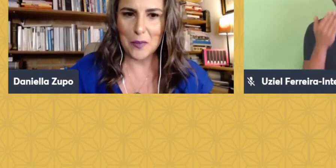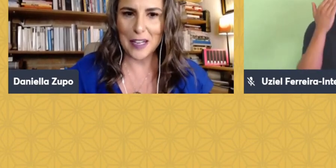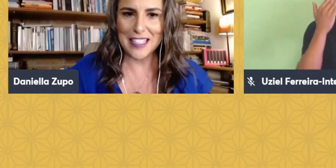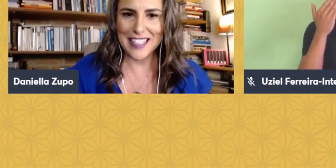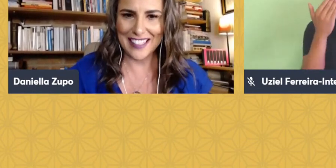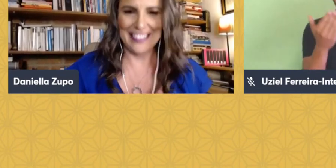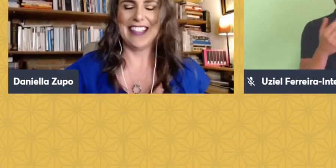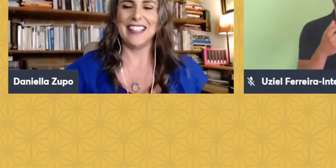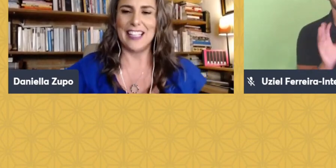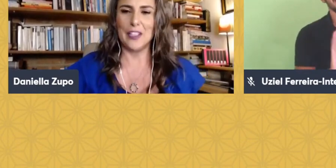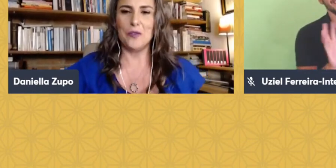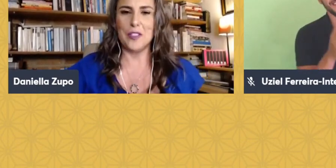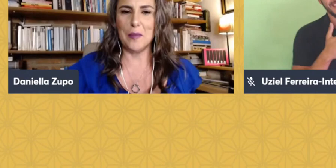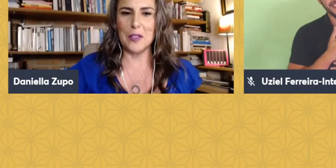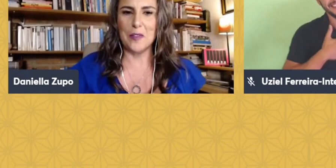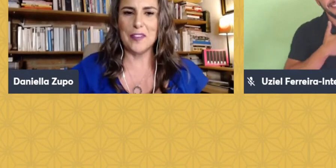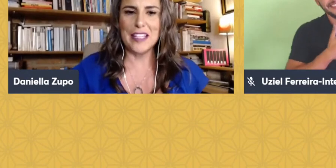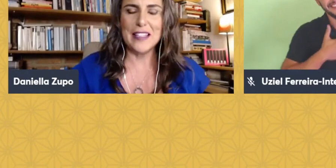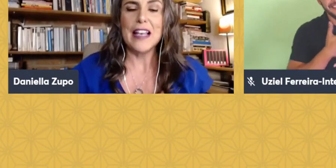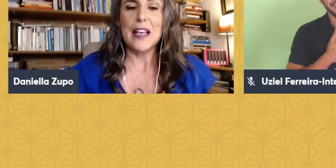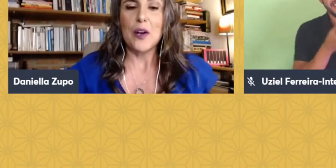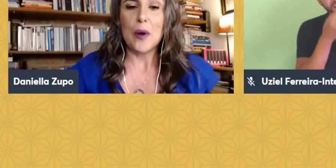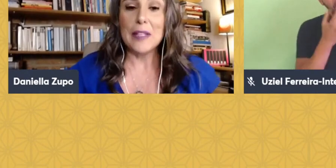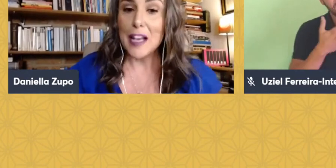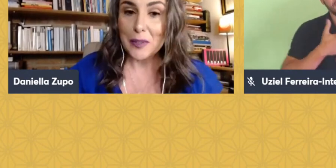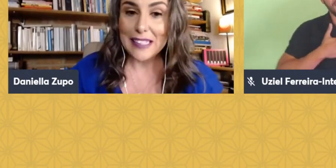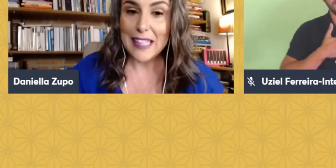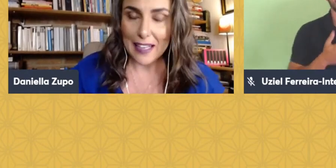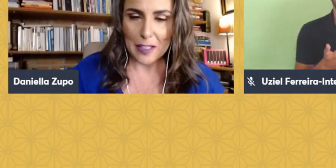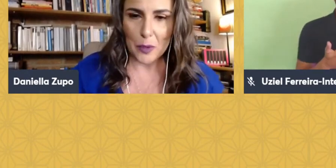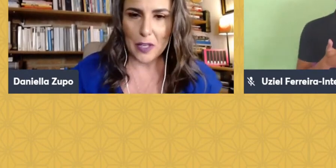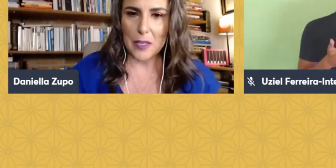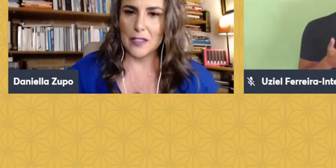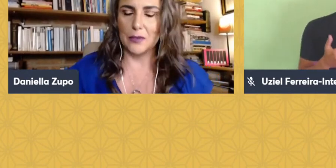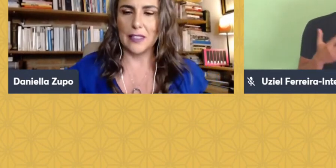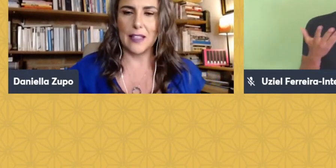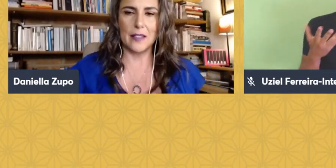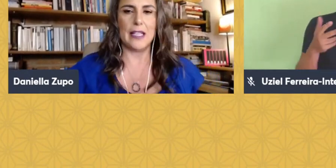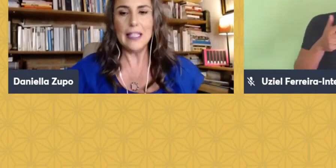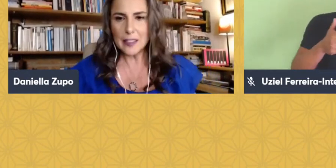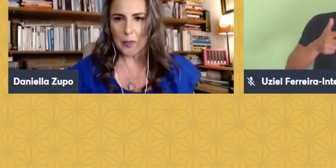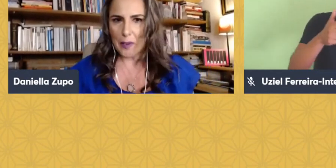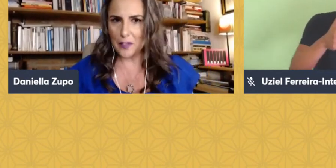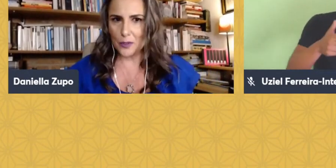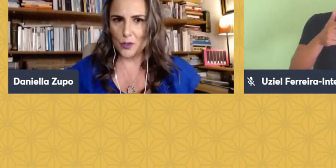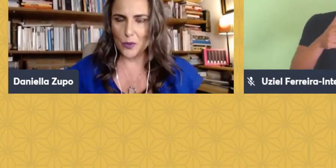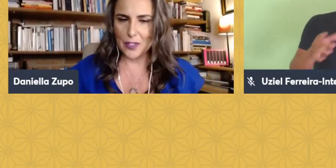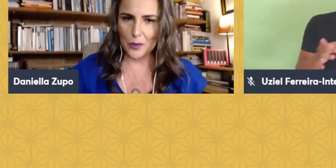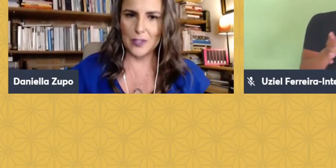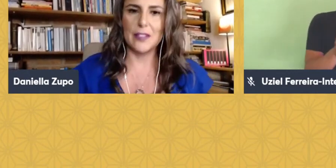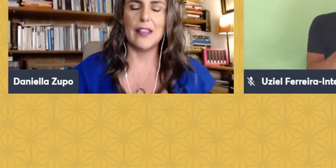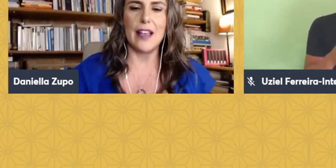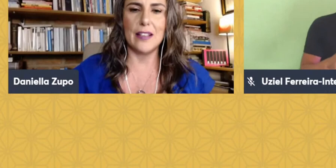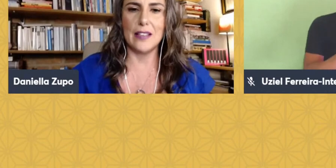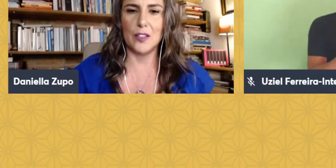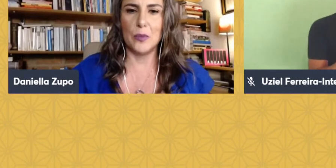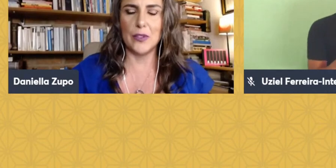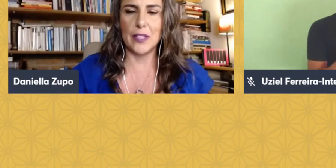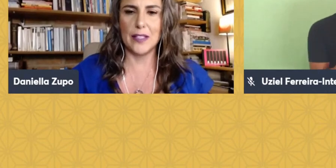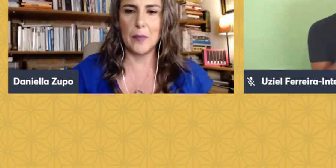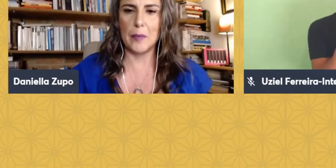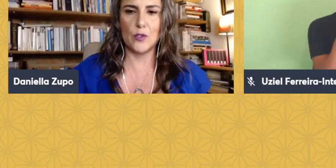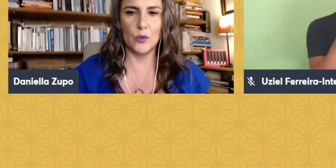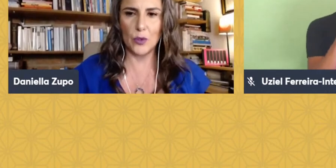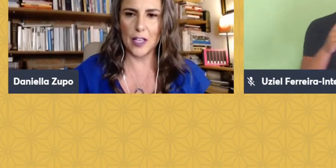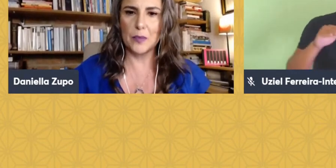vez né usar um prazer daquilo que você mais uma vez o a binário integra programação da 15ª primavera dos museus EA